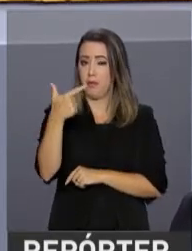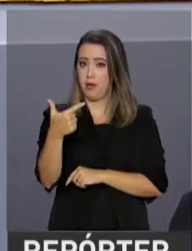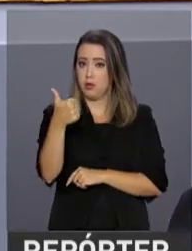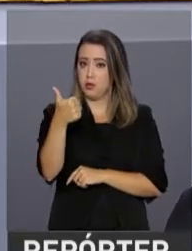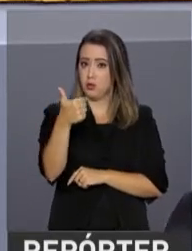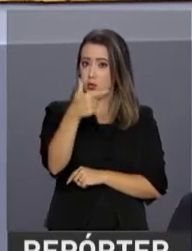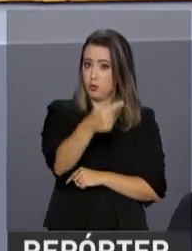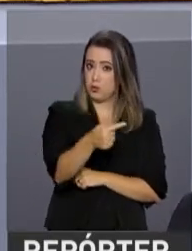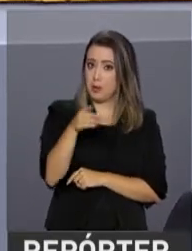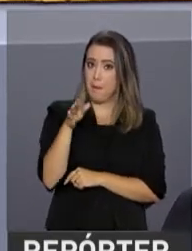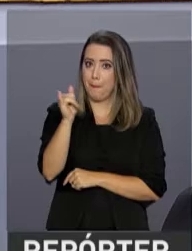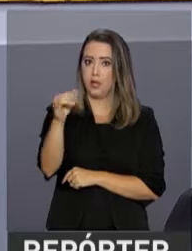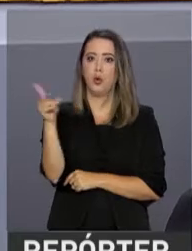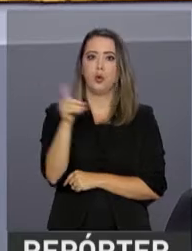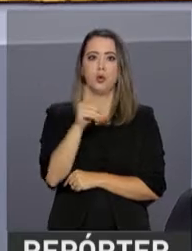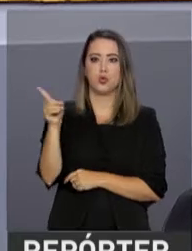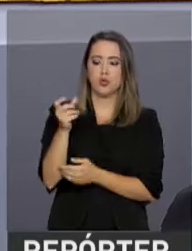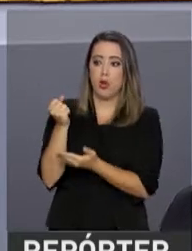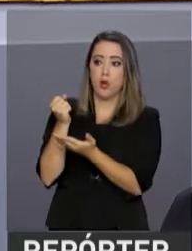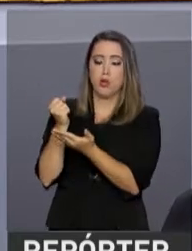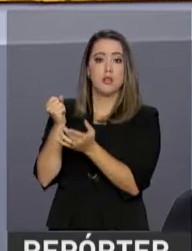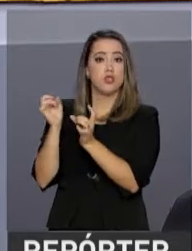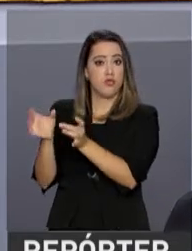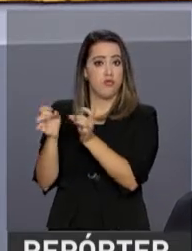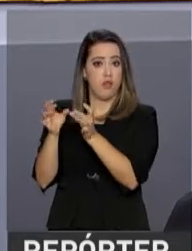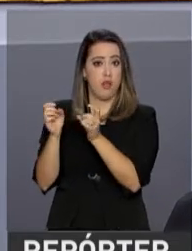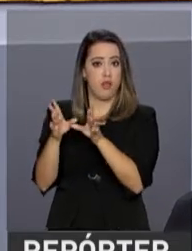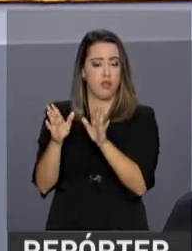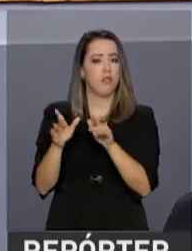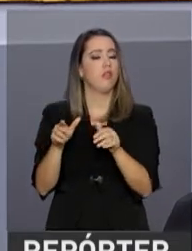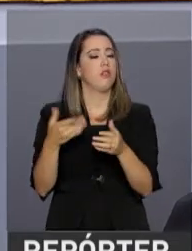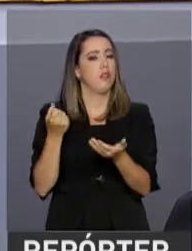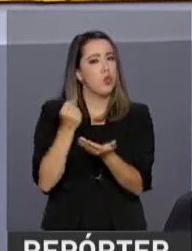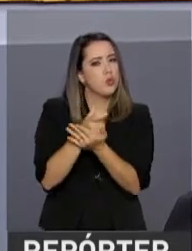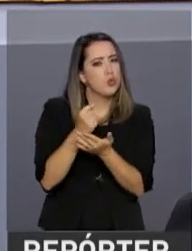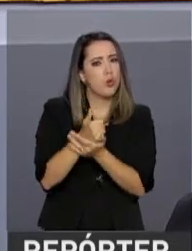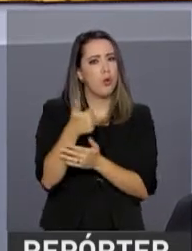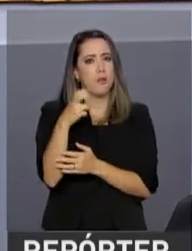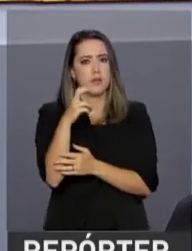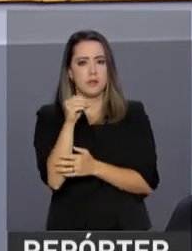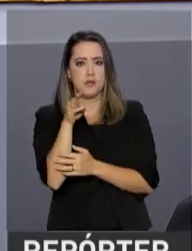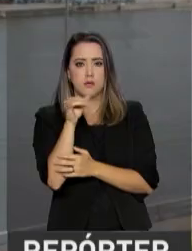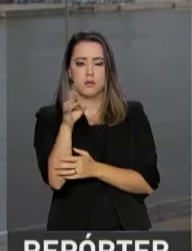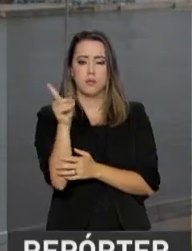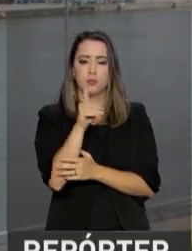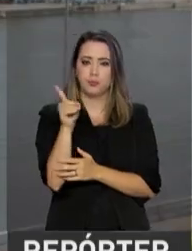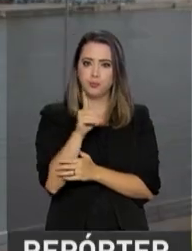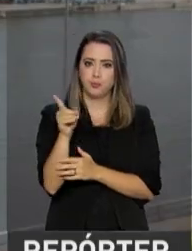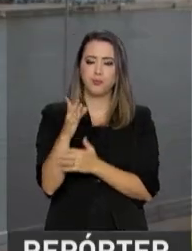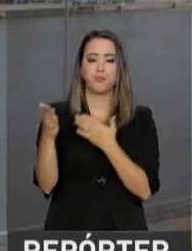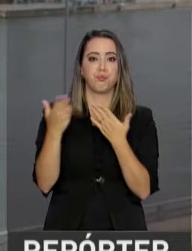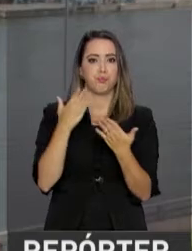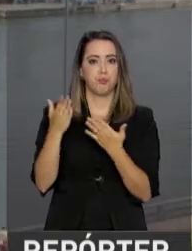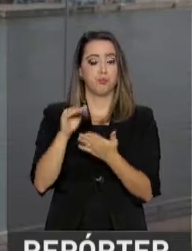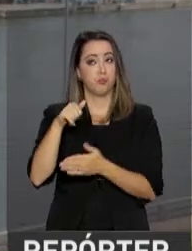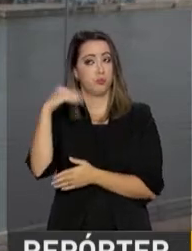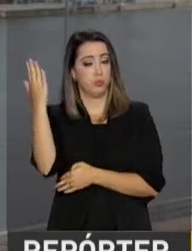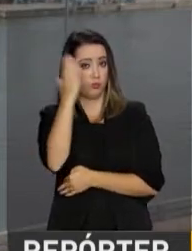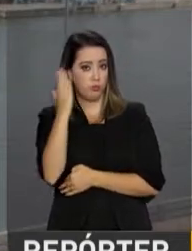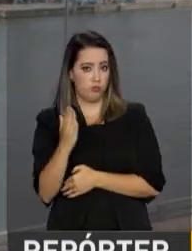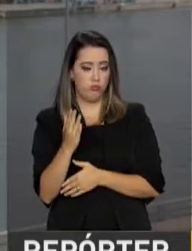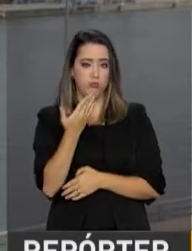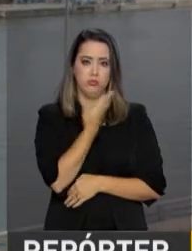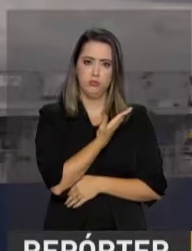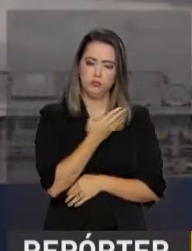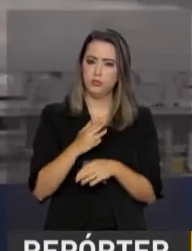dólares superaram as importações de 150 bilhões de dólares a balança comercial